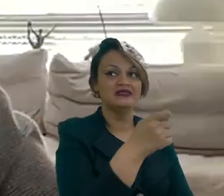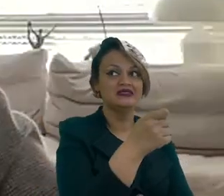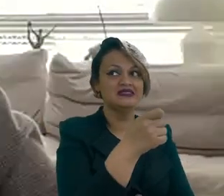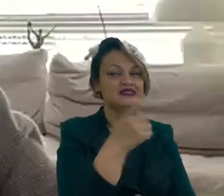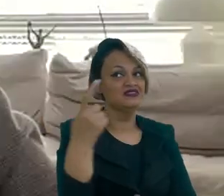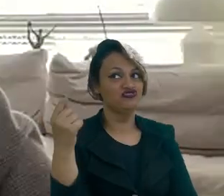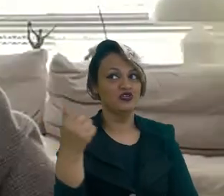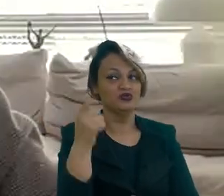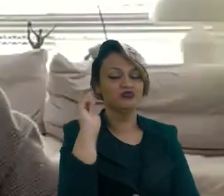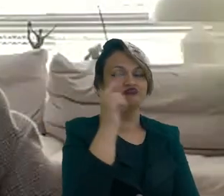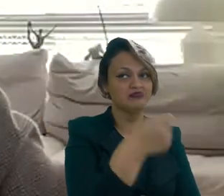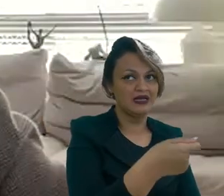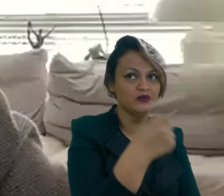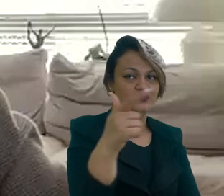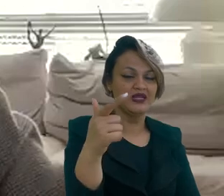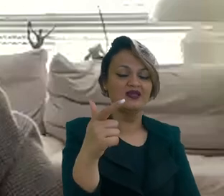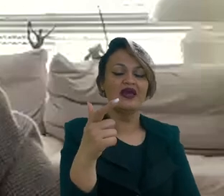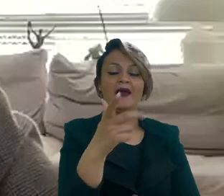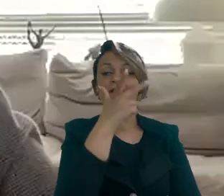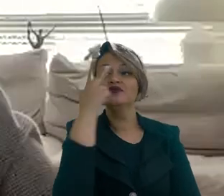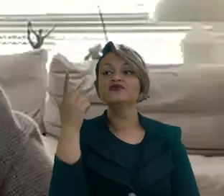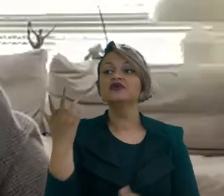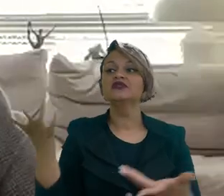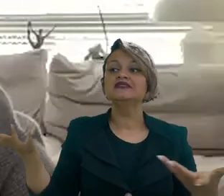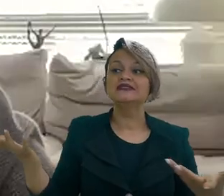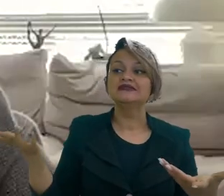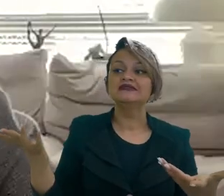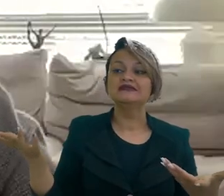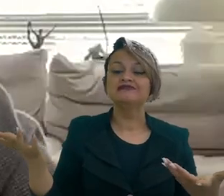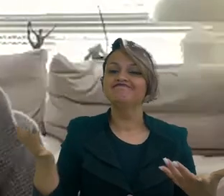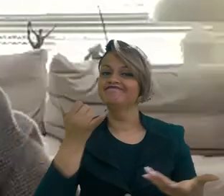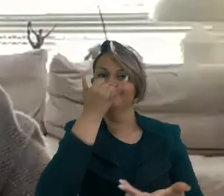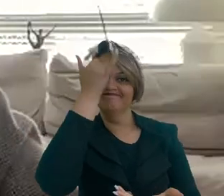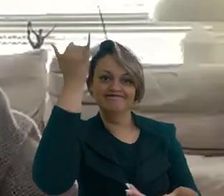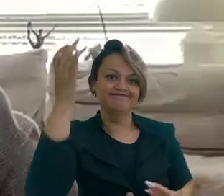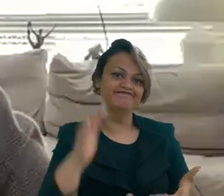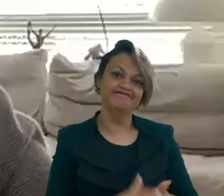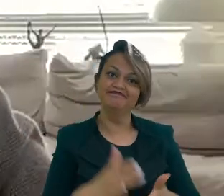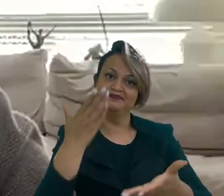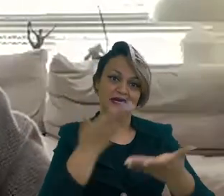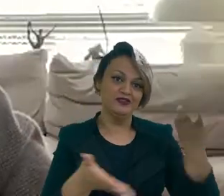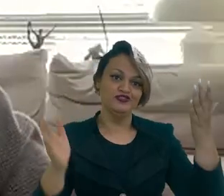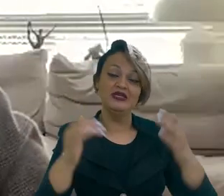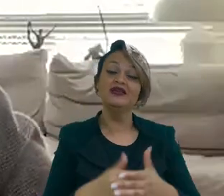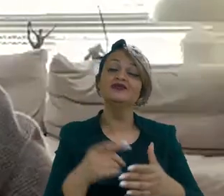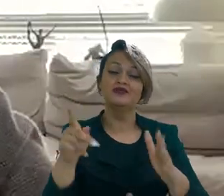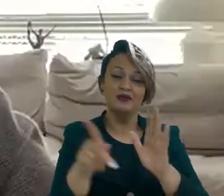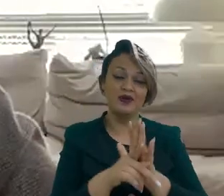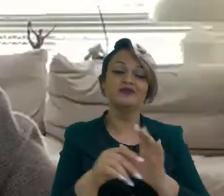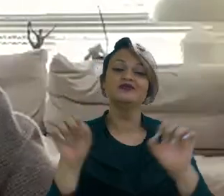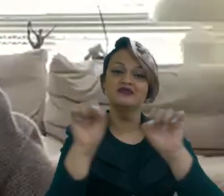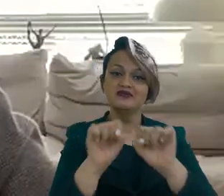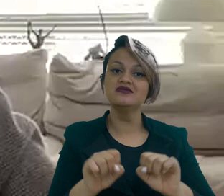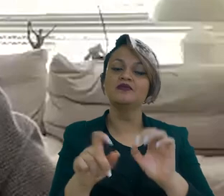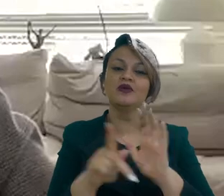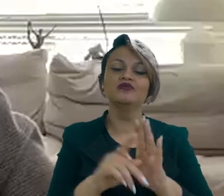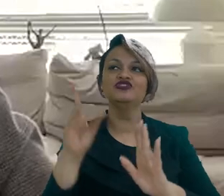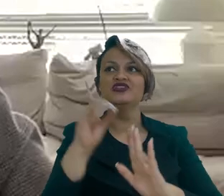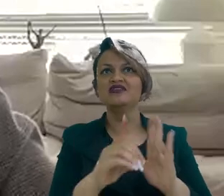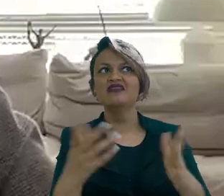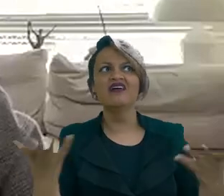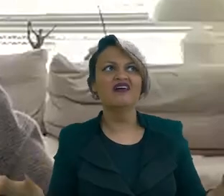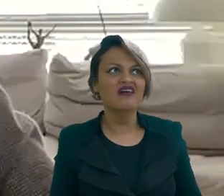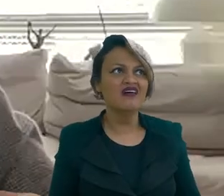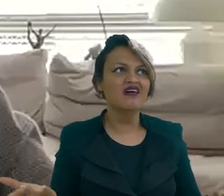existência de recursos para o credor fica sim a ver navios isto faz parte do sistema do